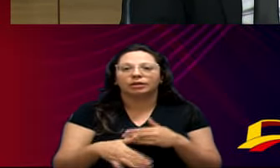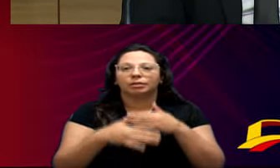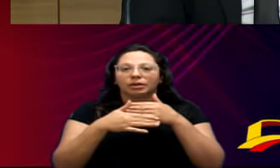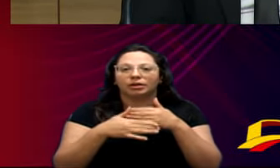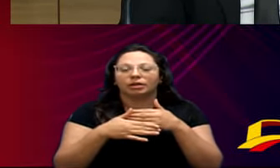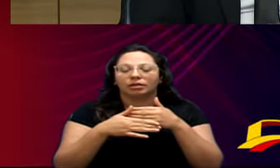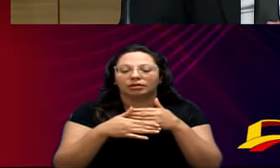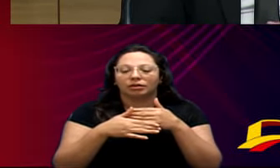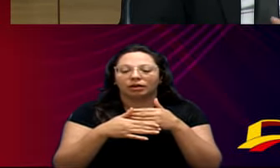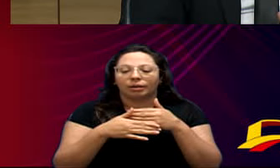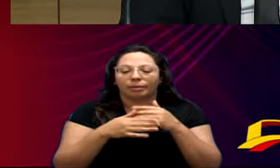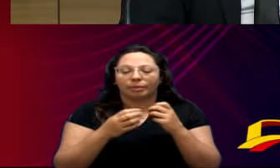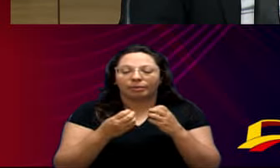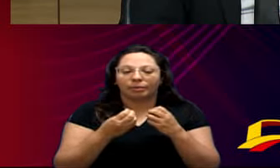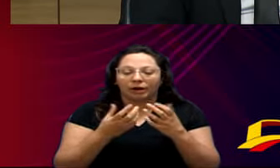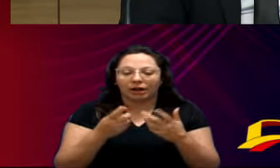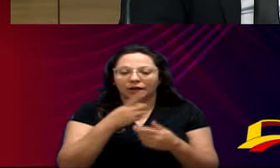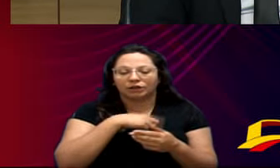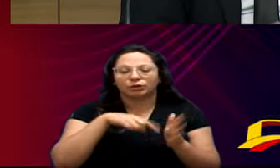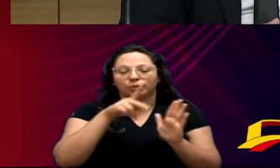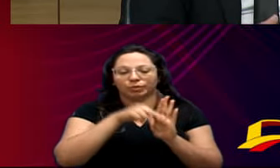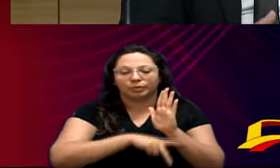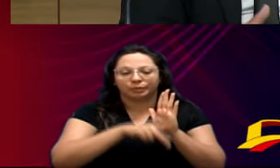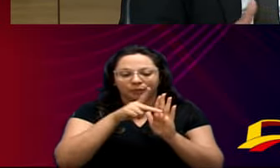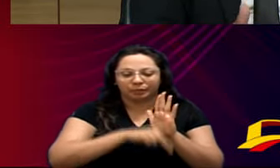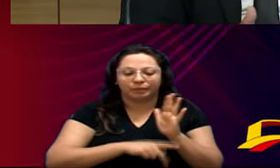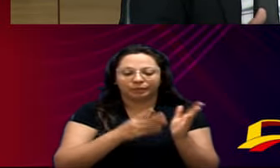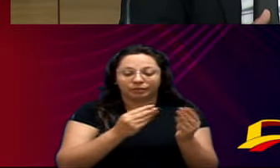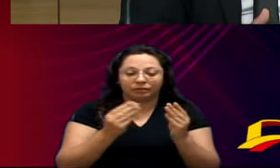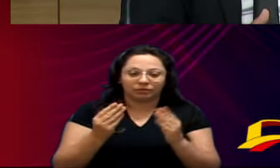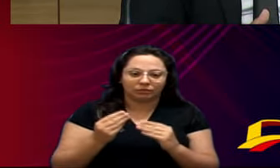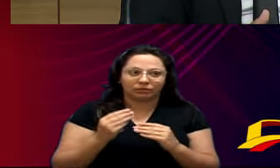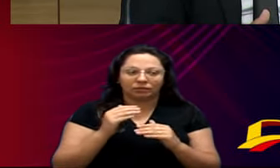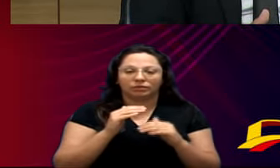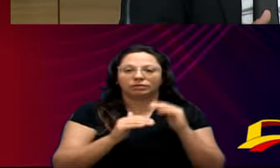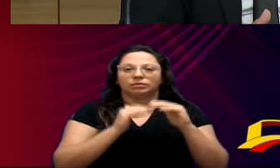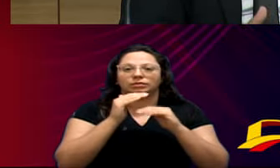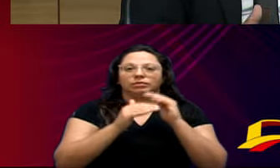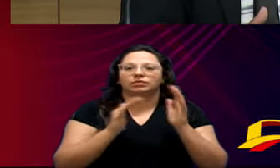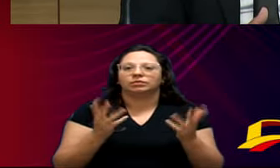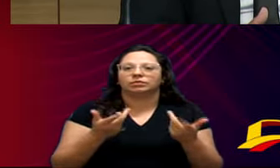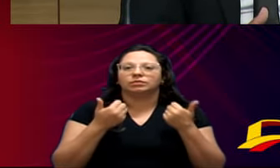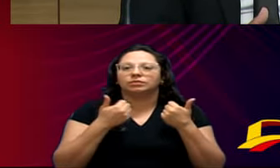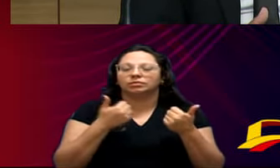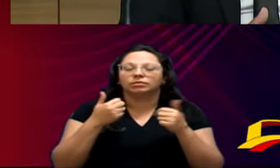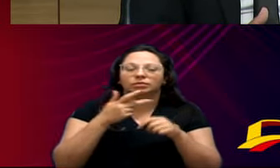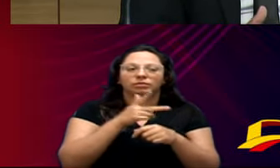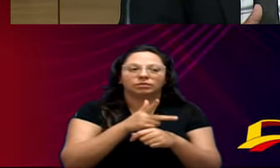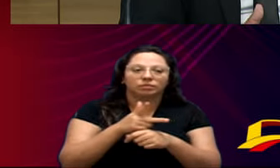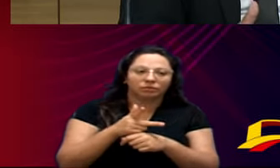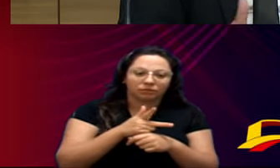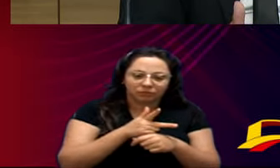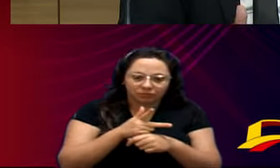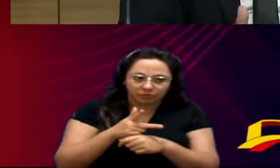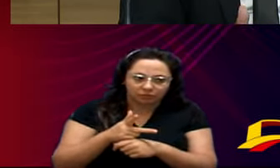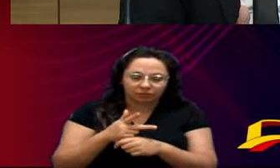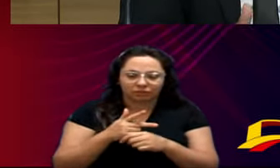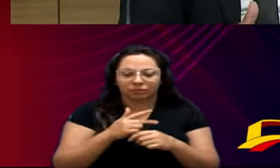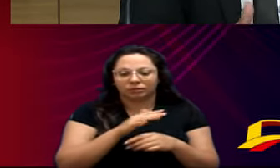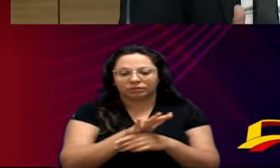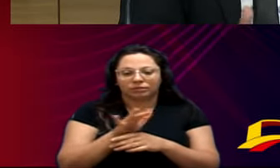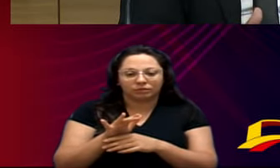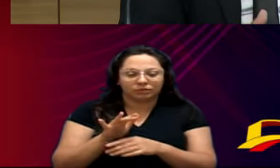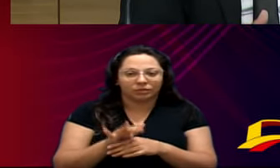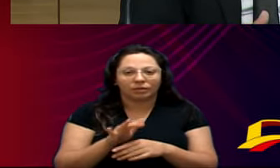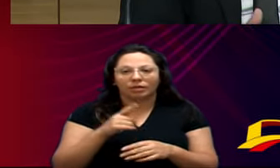parlamentares enfim nós temos vários projetos no sentido de aprimorar o nosso vde monitoramento de contemporizar a